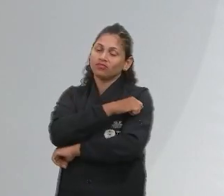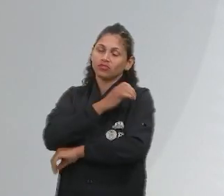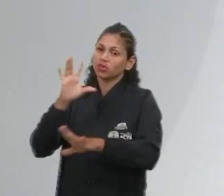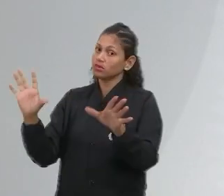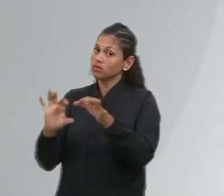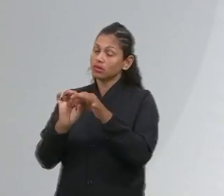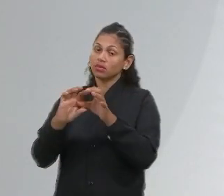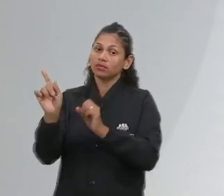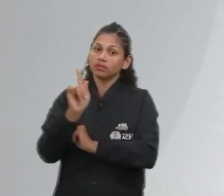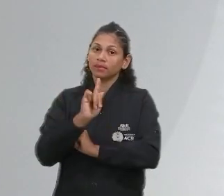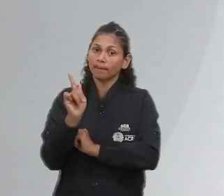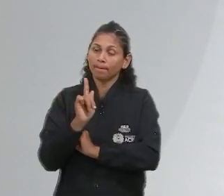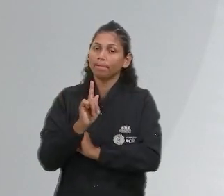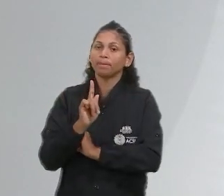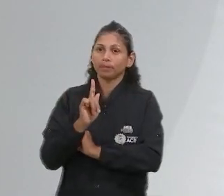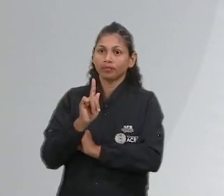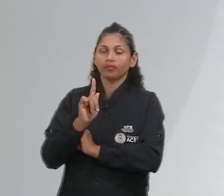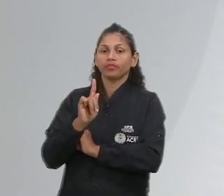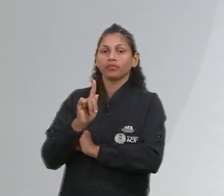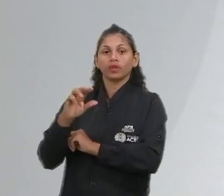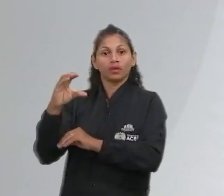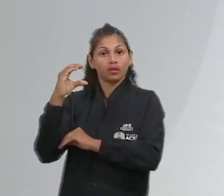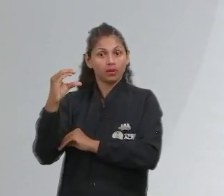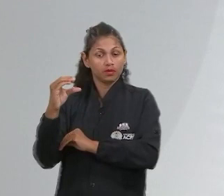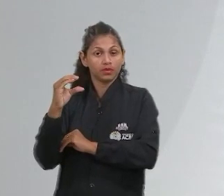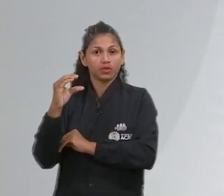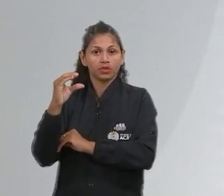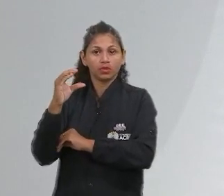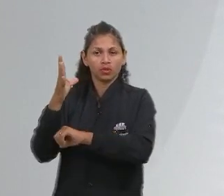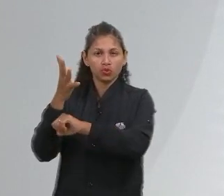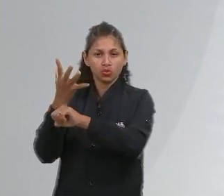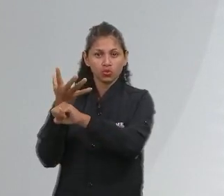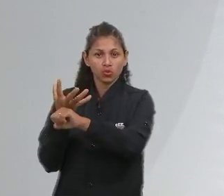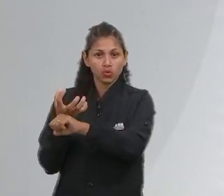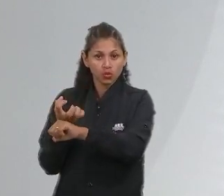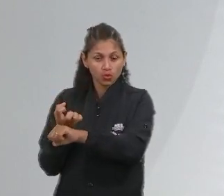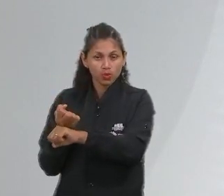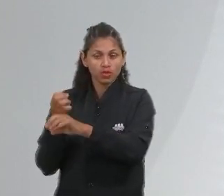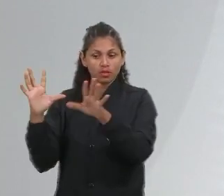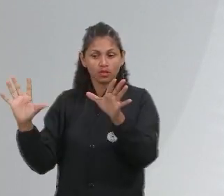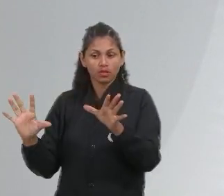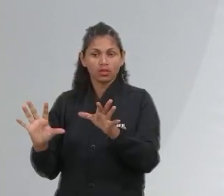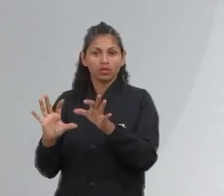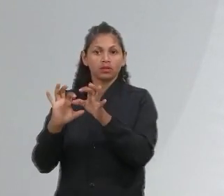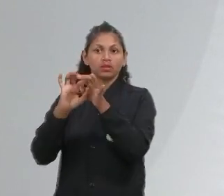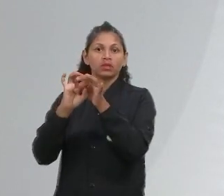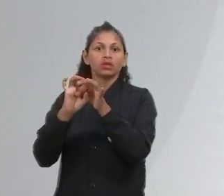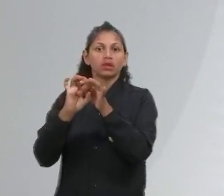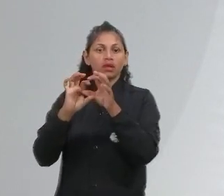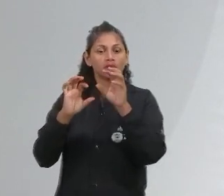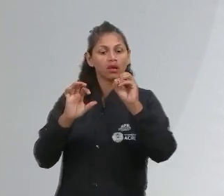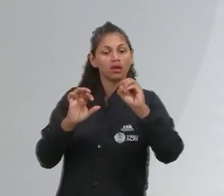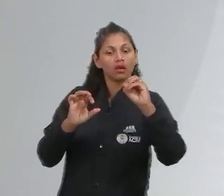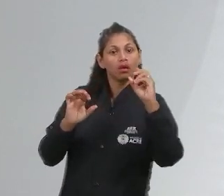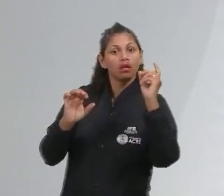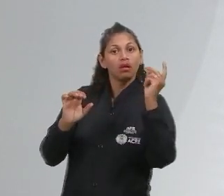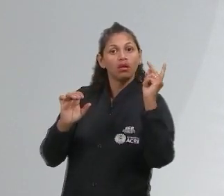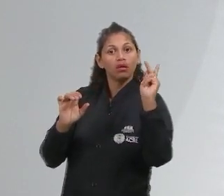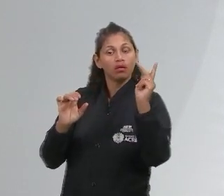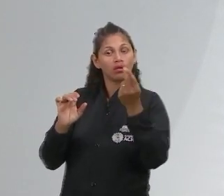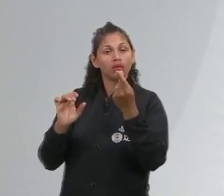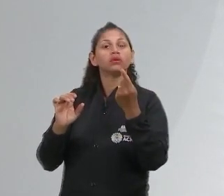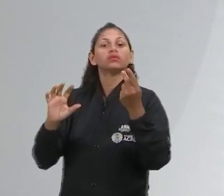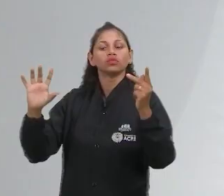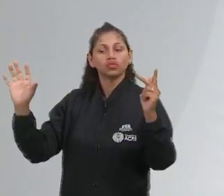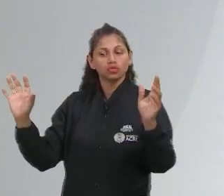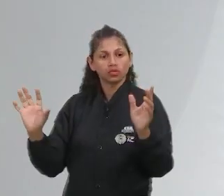carbono saturado é aquele carbono, exatamente o carbono que está ligado à hidroxila, e esse carbono onde está